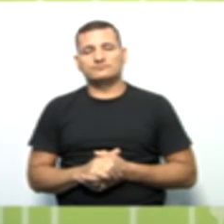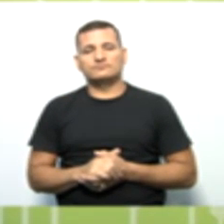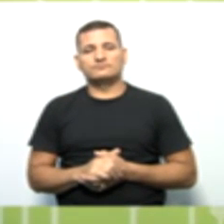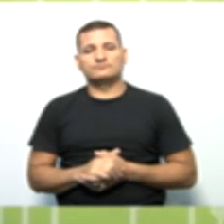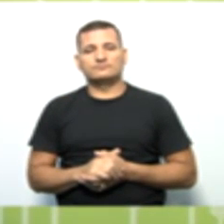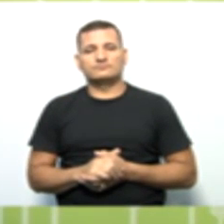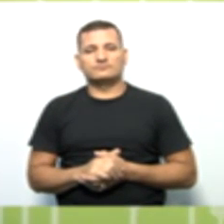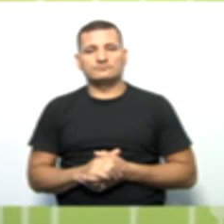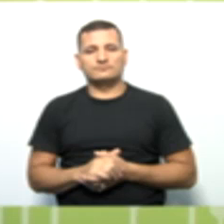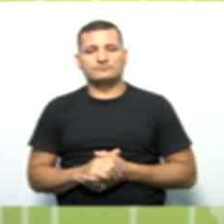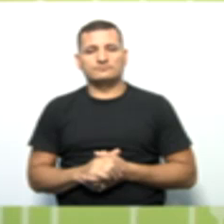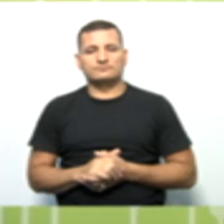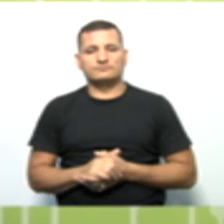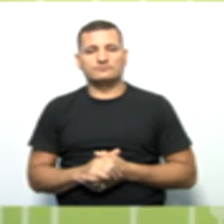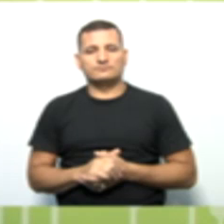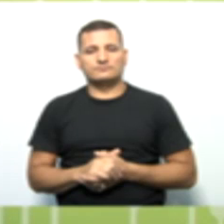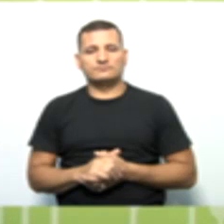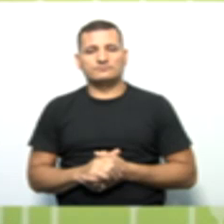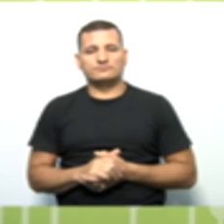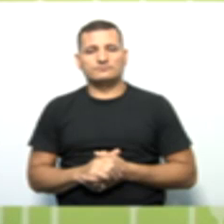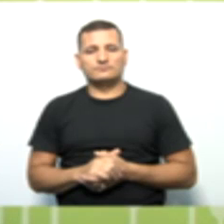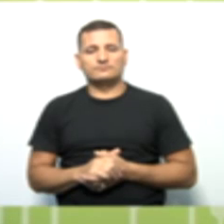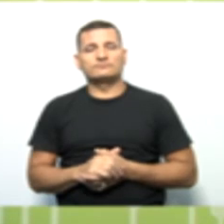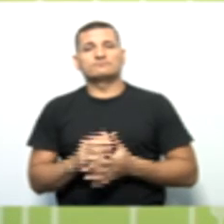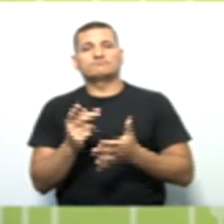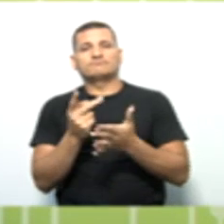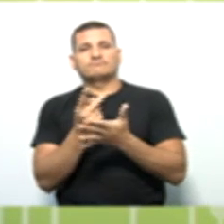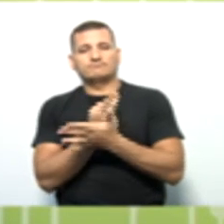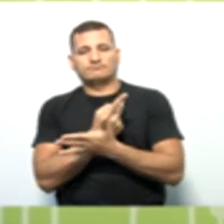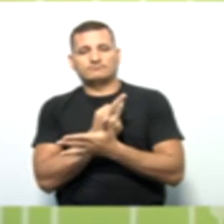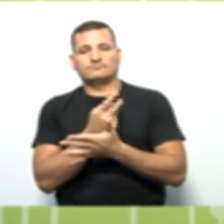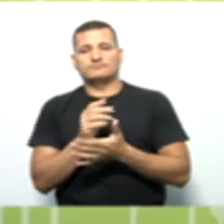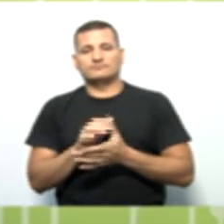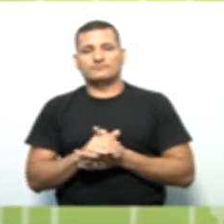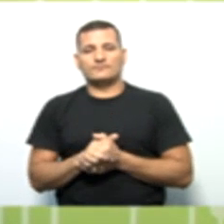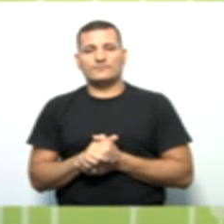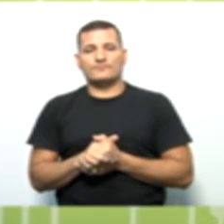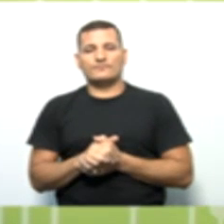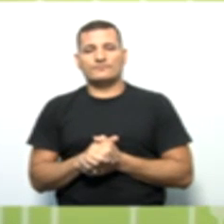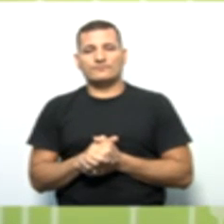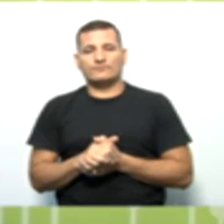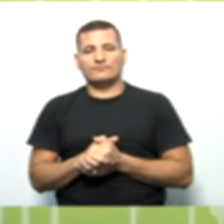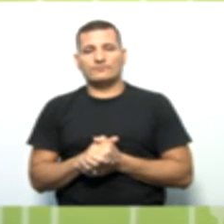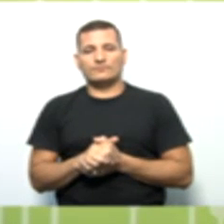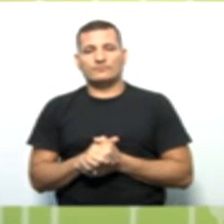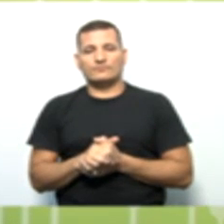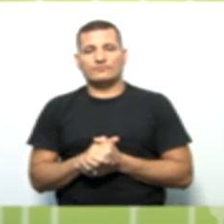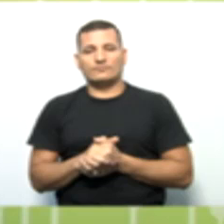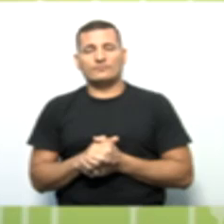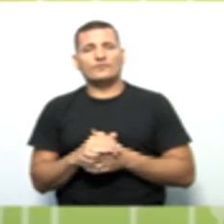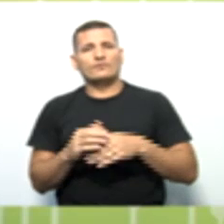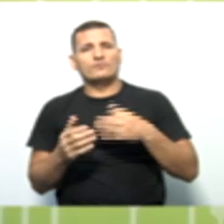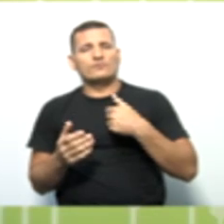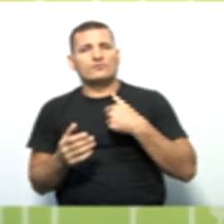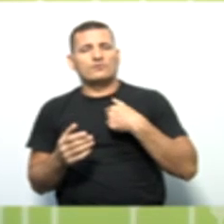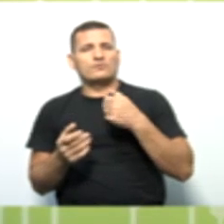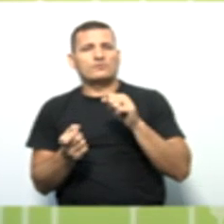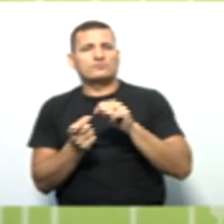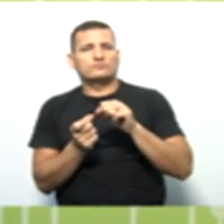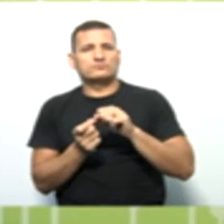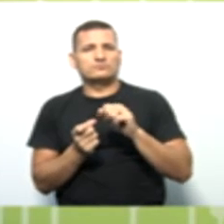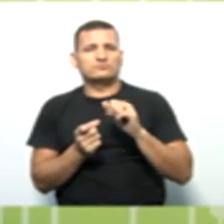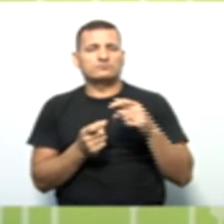informações necessárias. Tá bom, gente? E aí o que acontece, né? Às vezes, depois que eu faço toda a parte